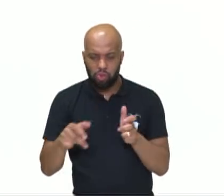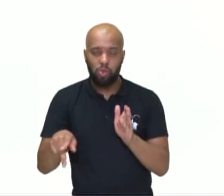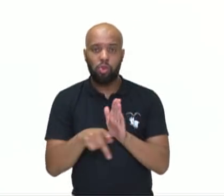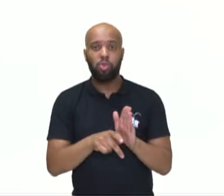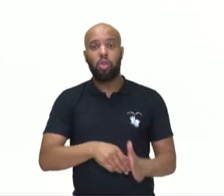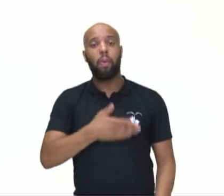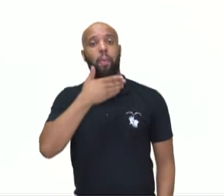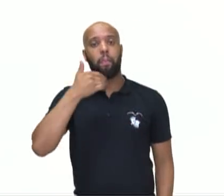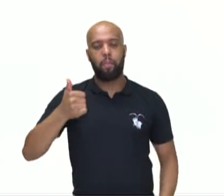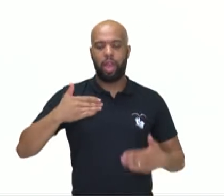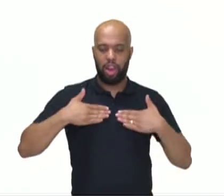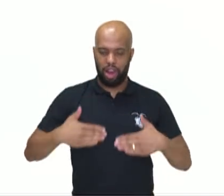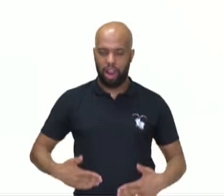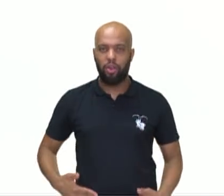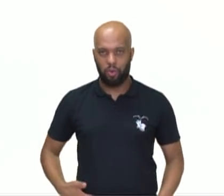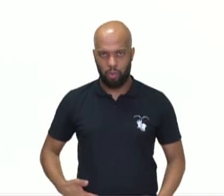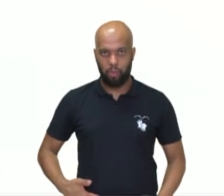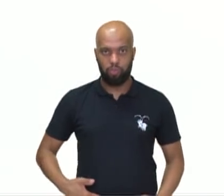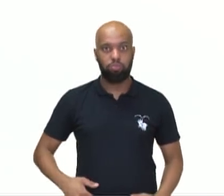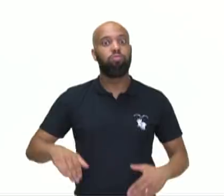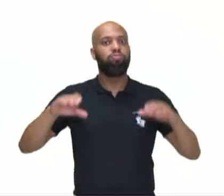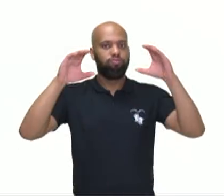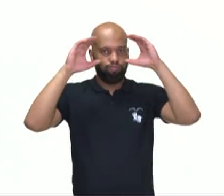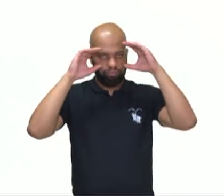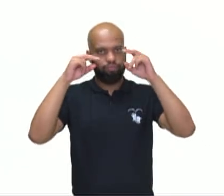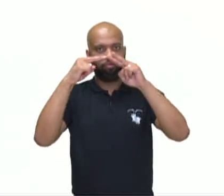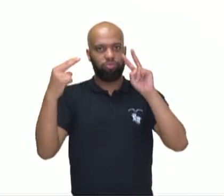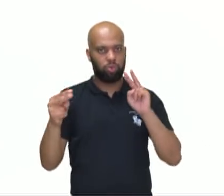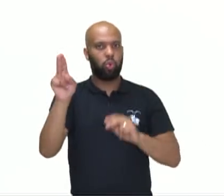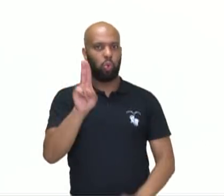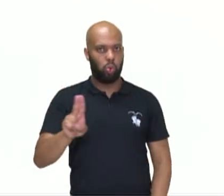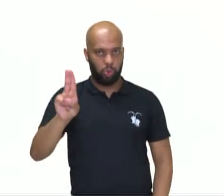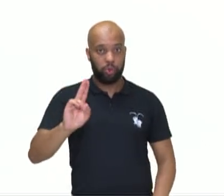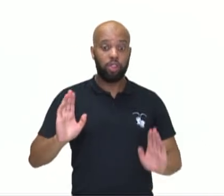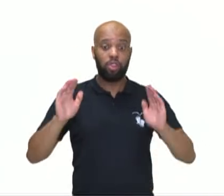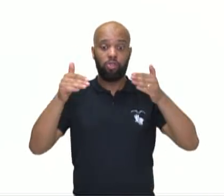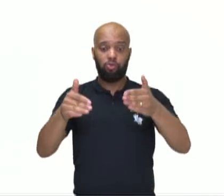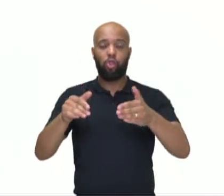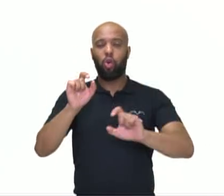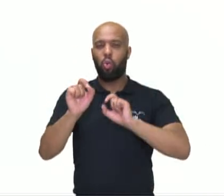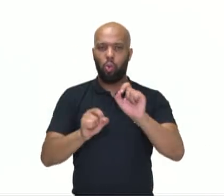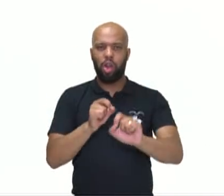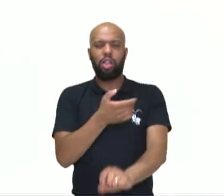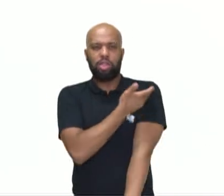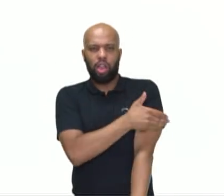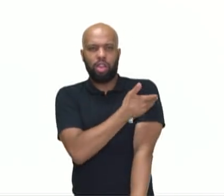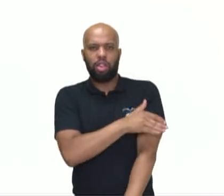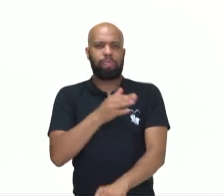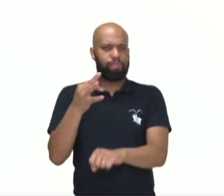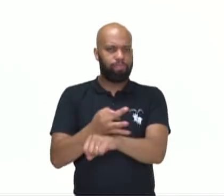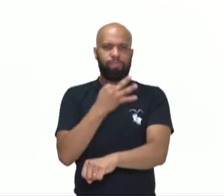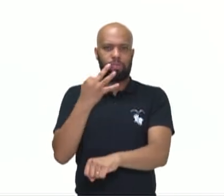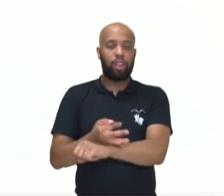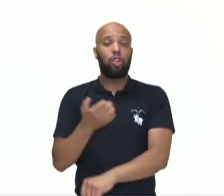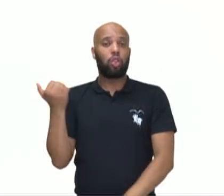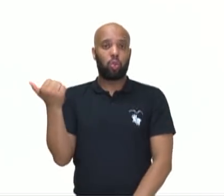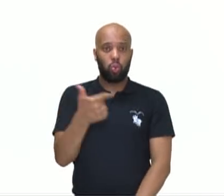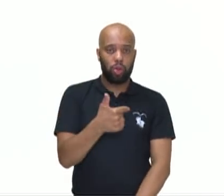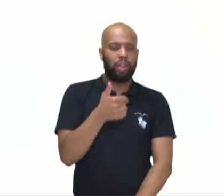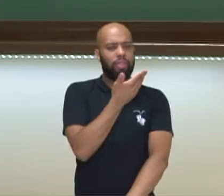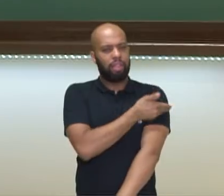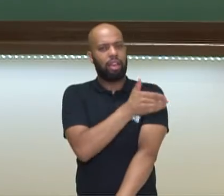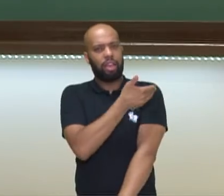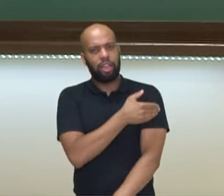condicionamento físico de realidade virtual, focado mais no treinamento de resistência do que em treinamentos